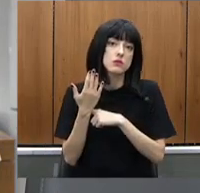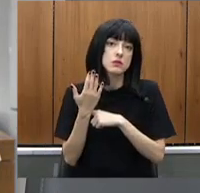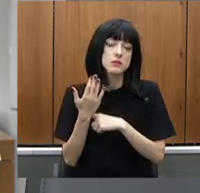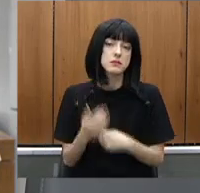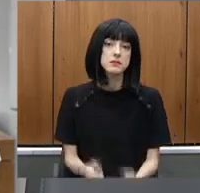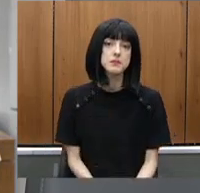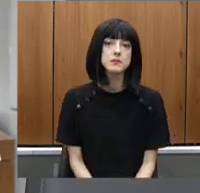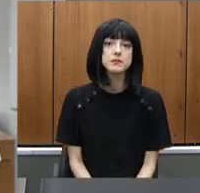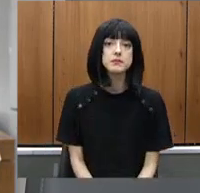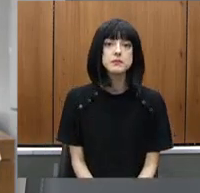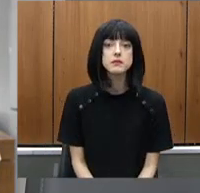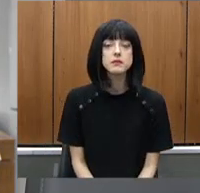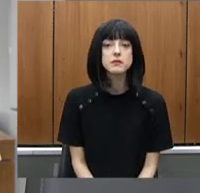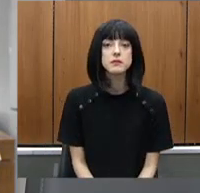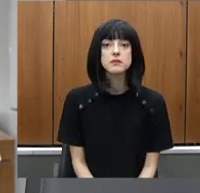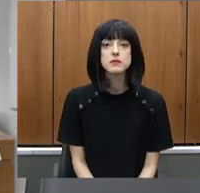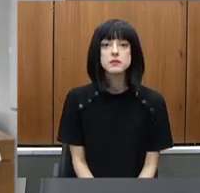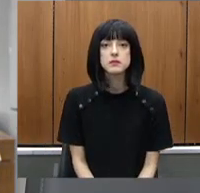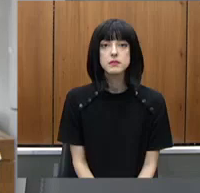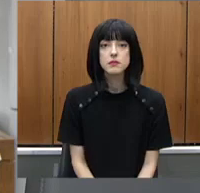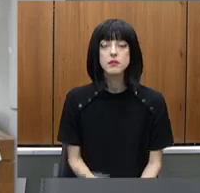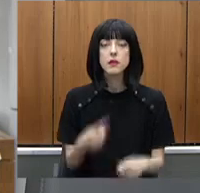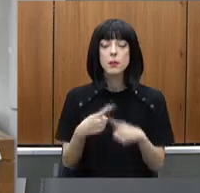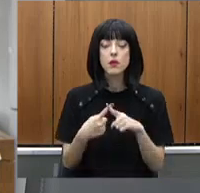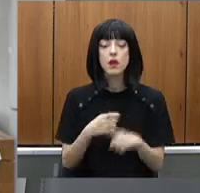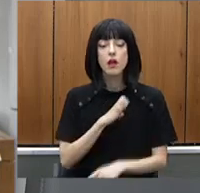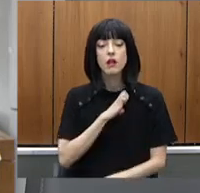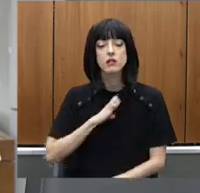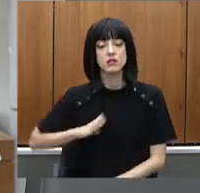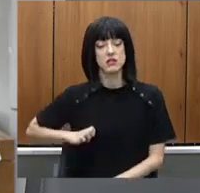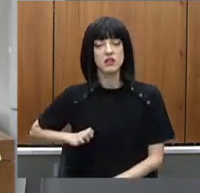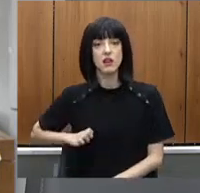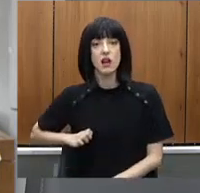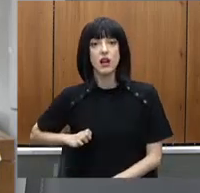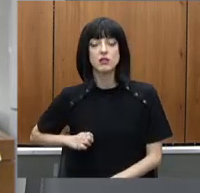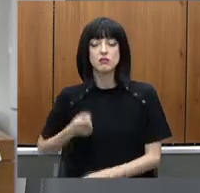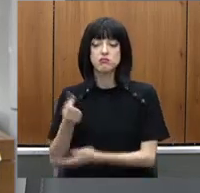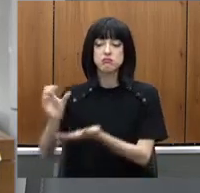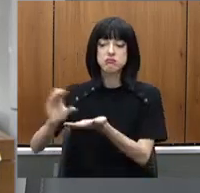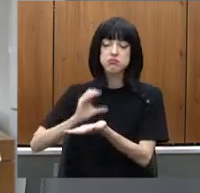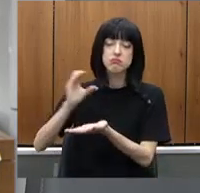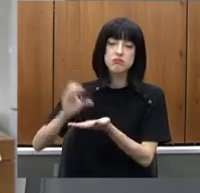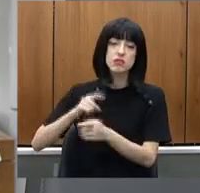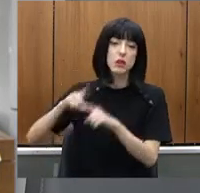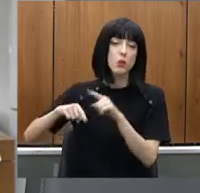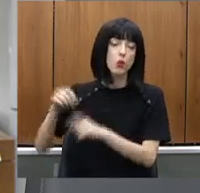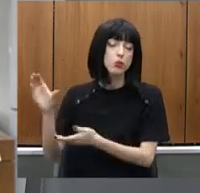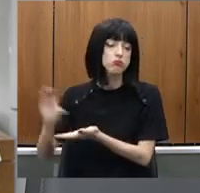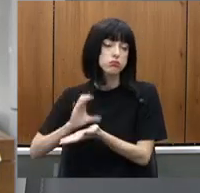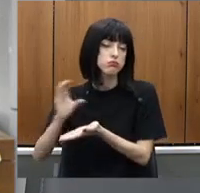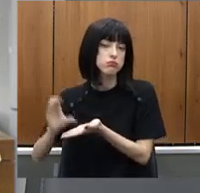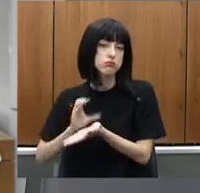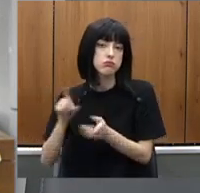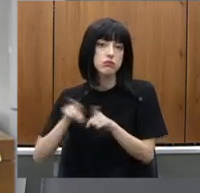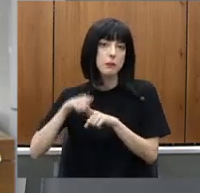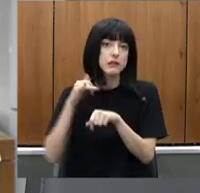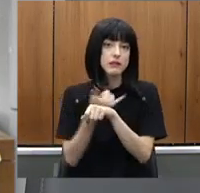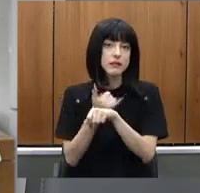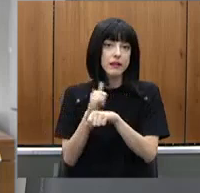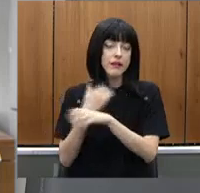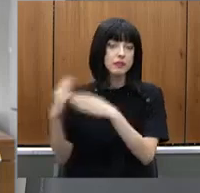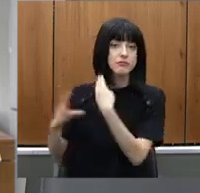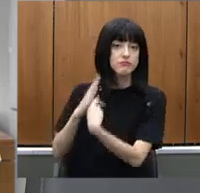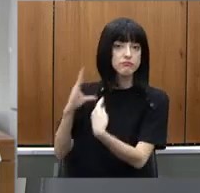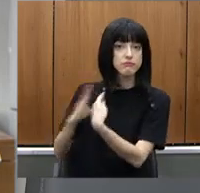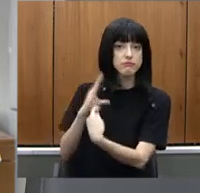recebendo do Governo do Estado do direcionamento os recursos as estratégias também para que a gente consiga fazer